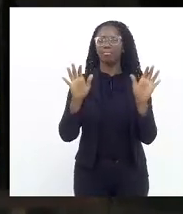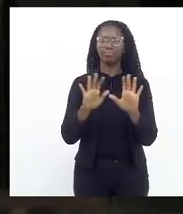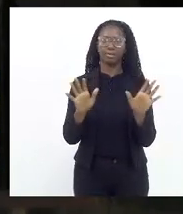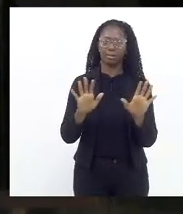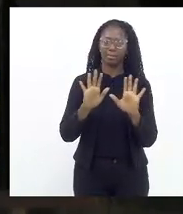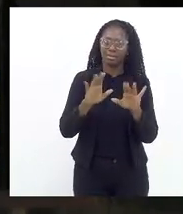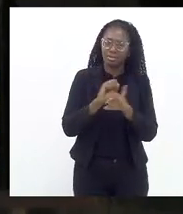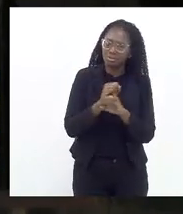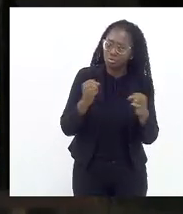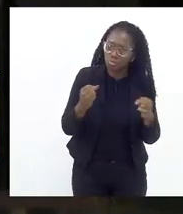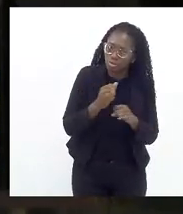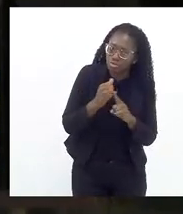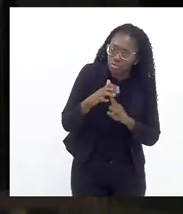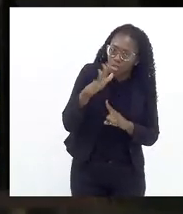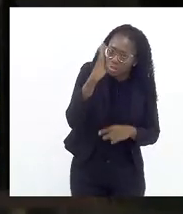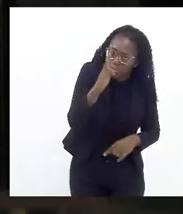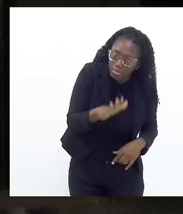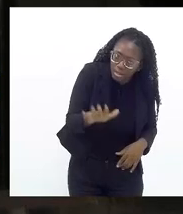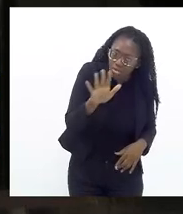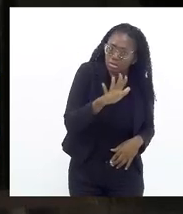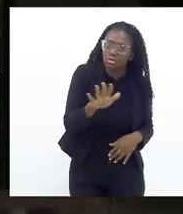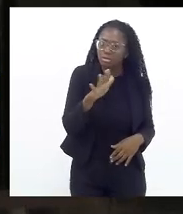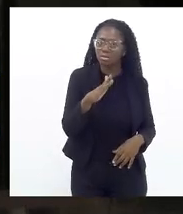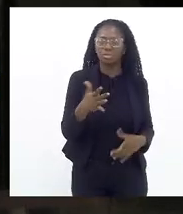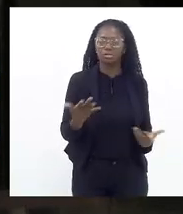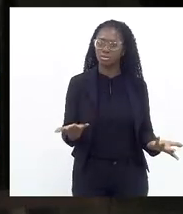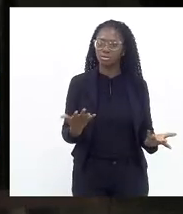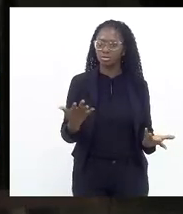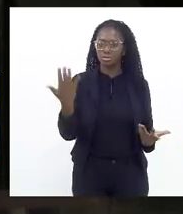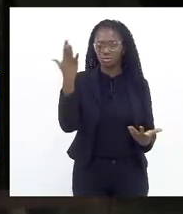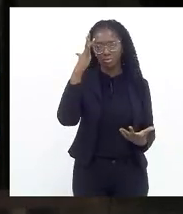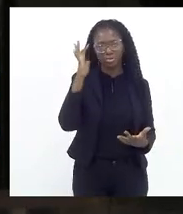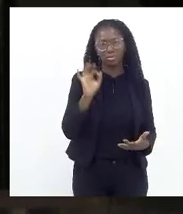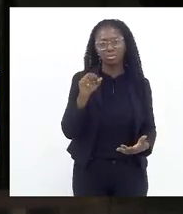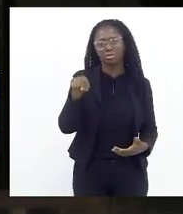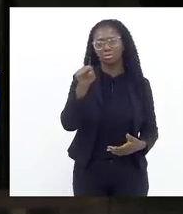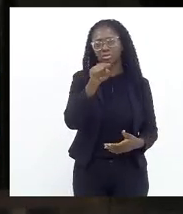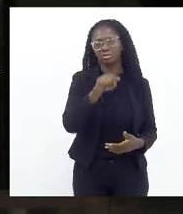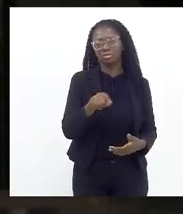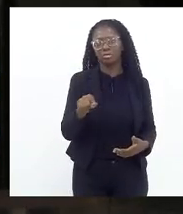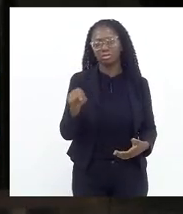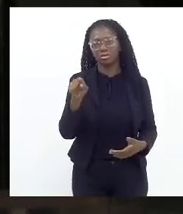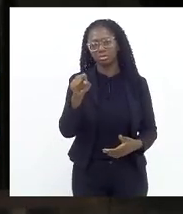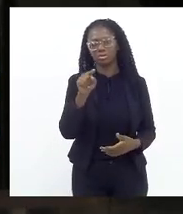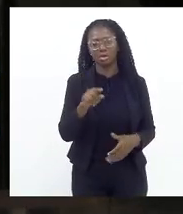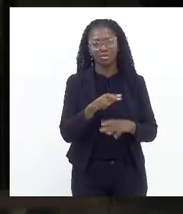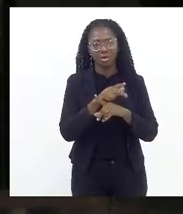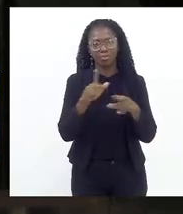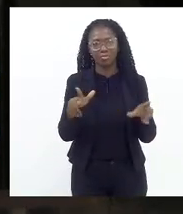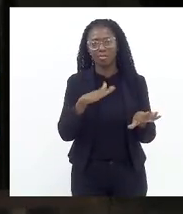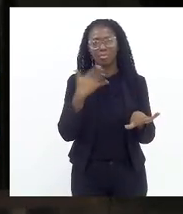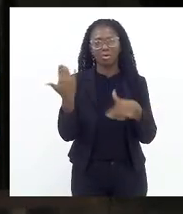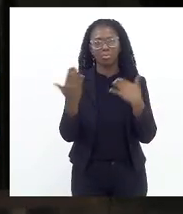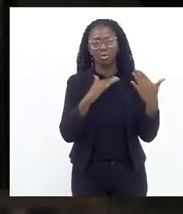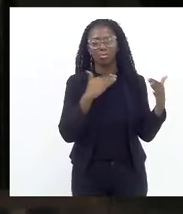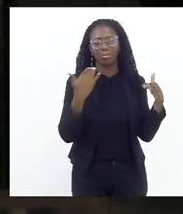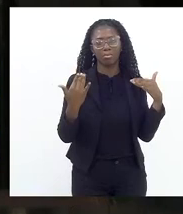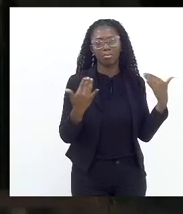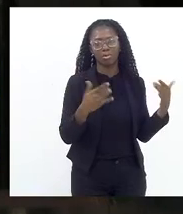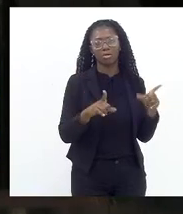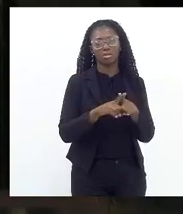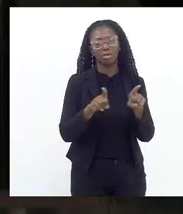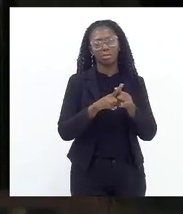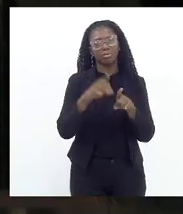possível que a sociedade brasileira não tire as devidas consequências dessas centenas de milhares de mortes e do